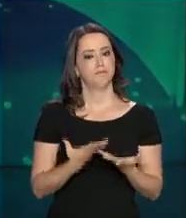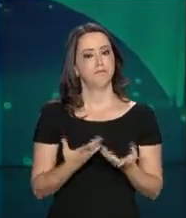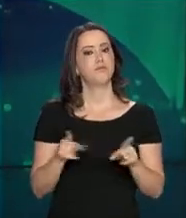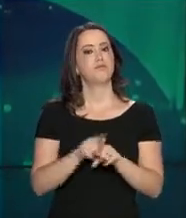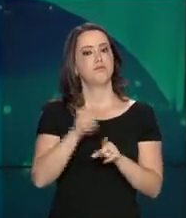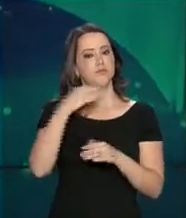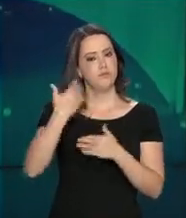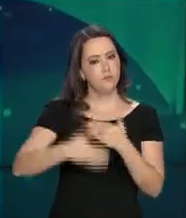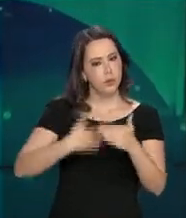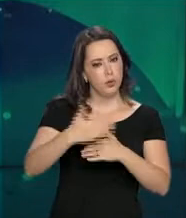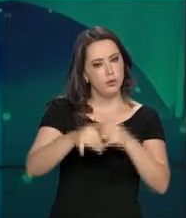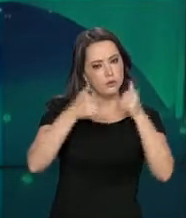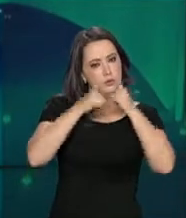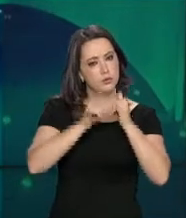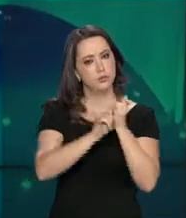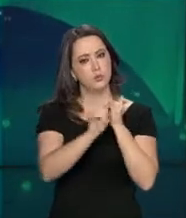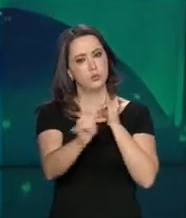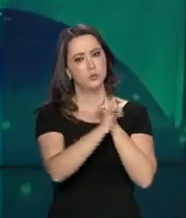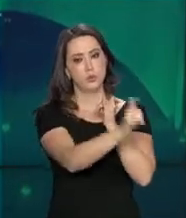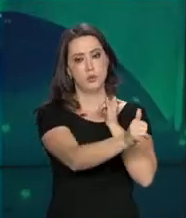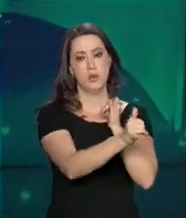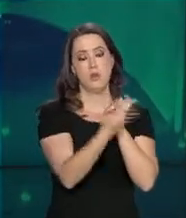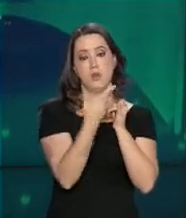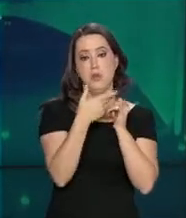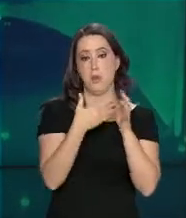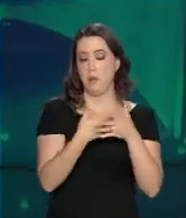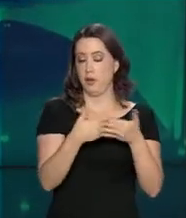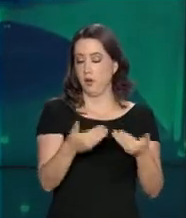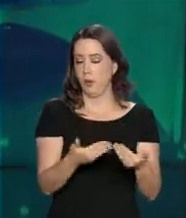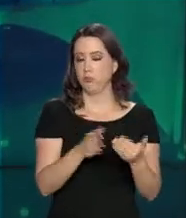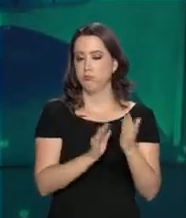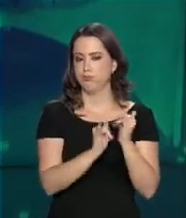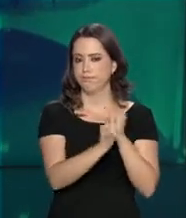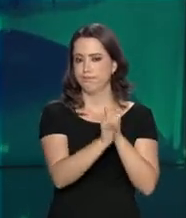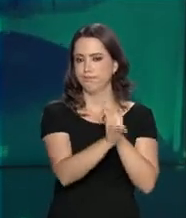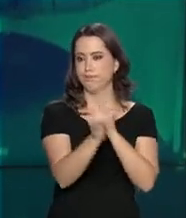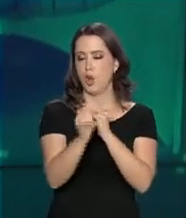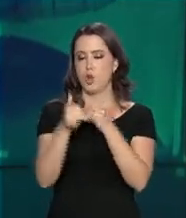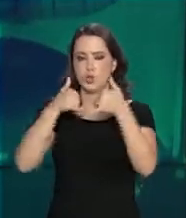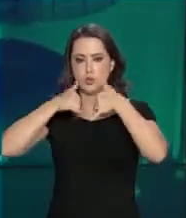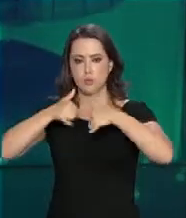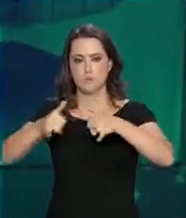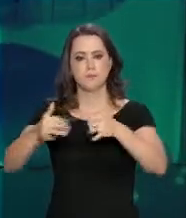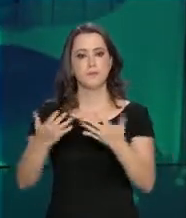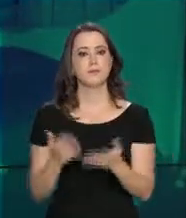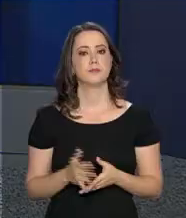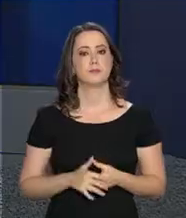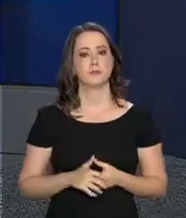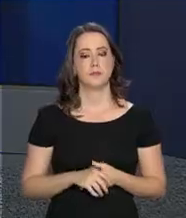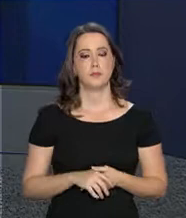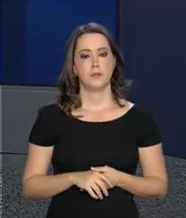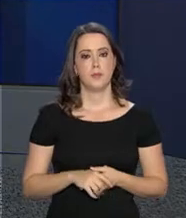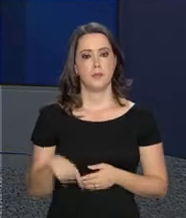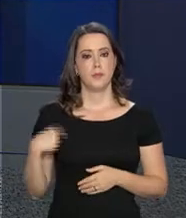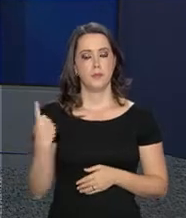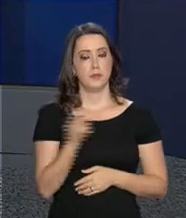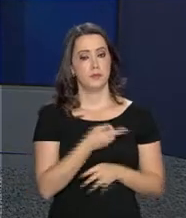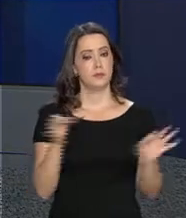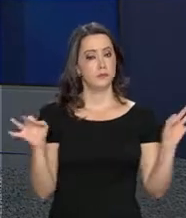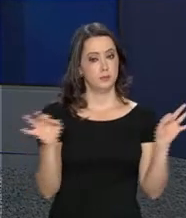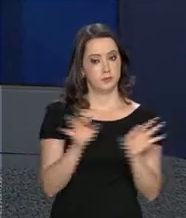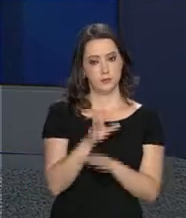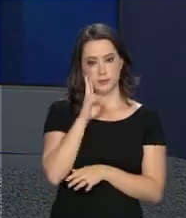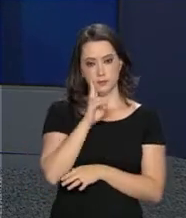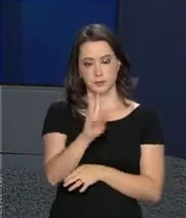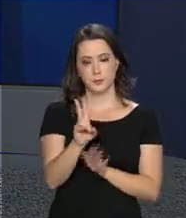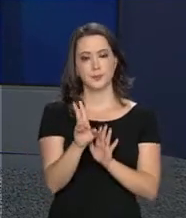a qualidade do fornecimento dessa energia elétrica e automatizar redes de distribuição. Nós ficamos